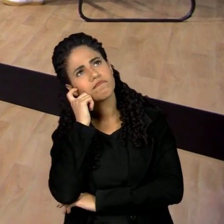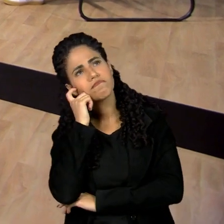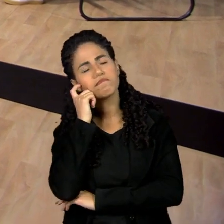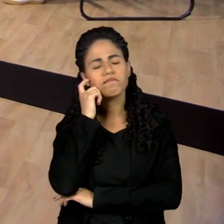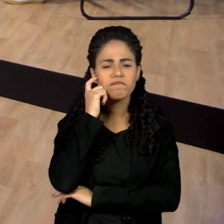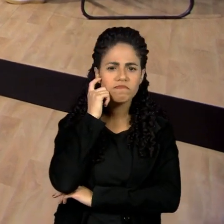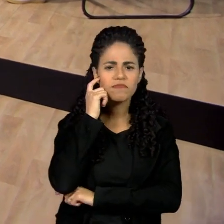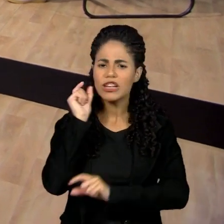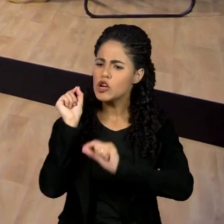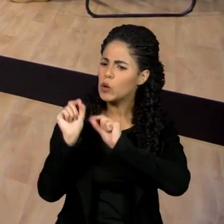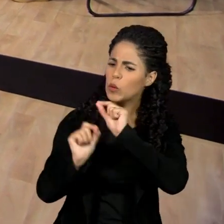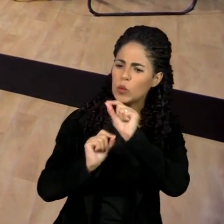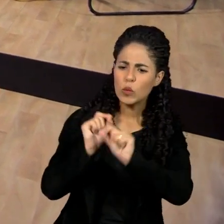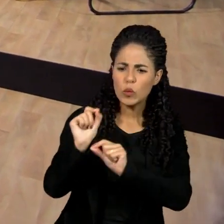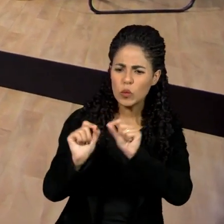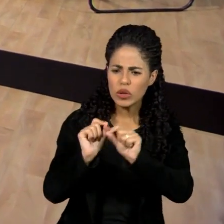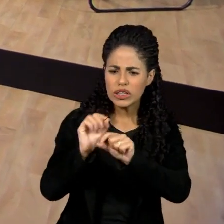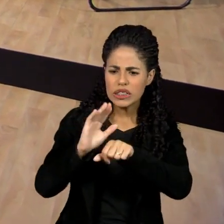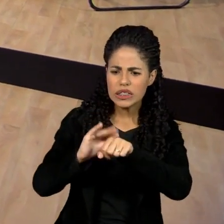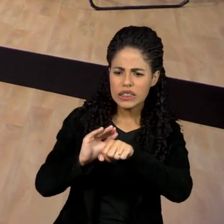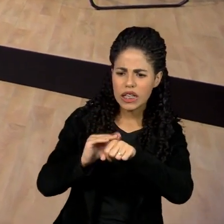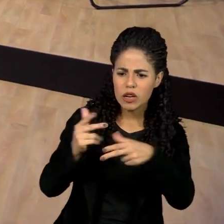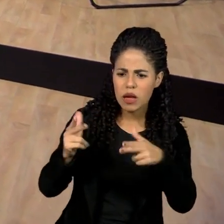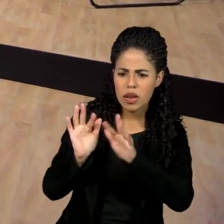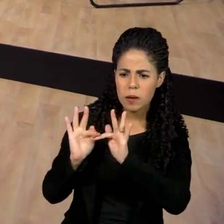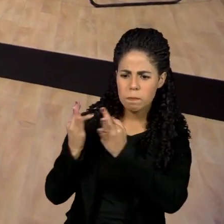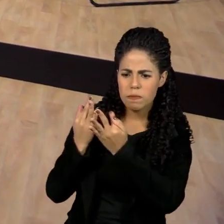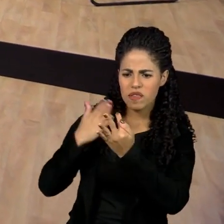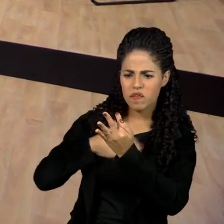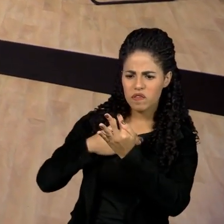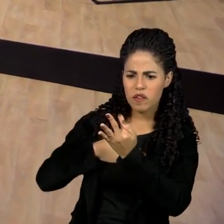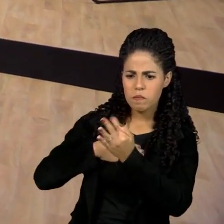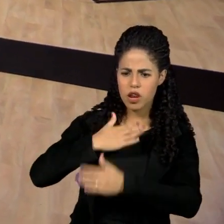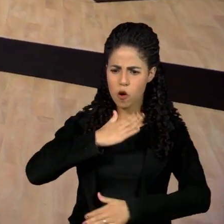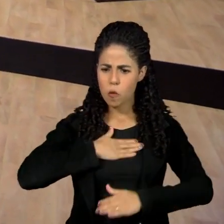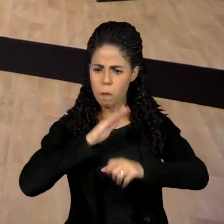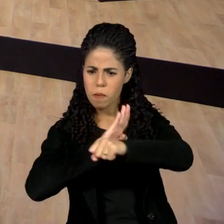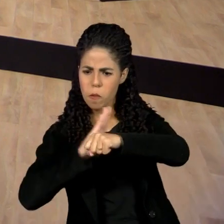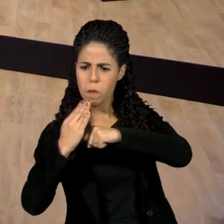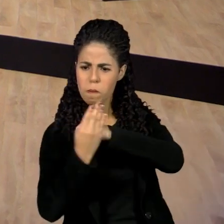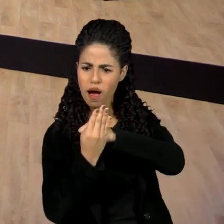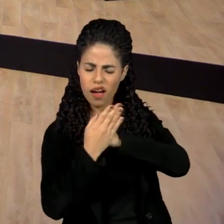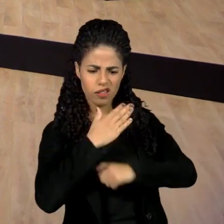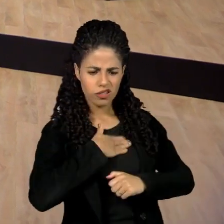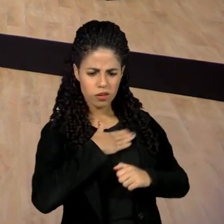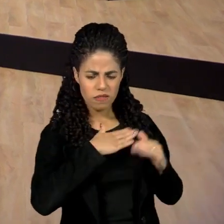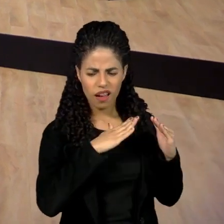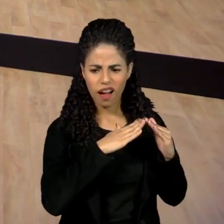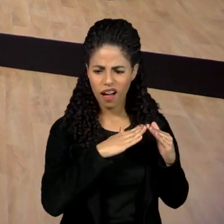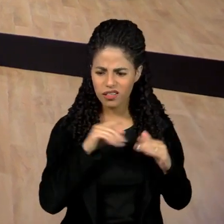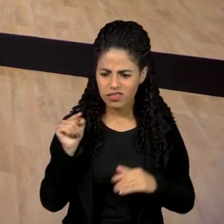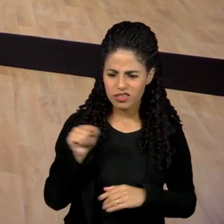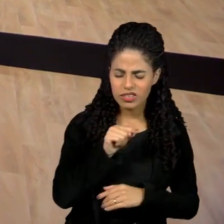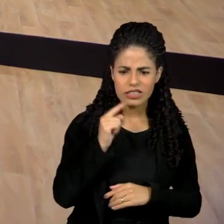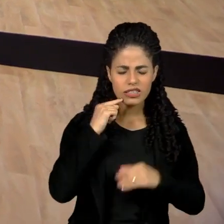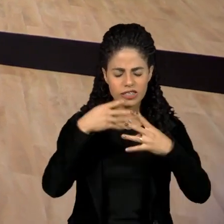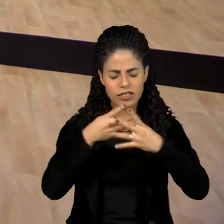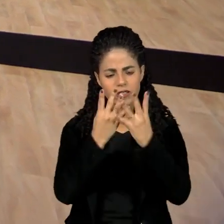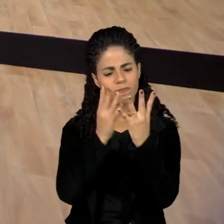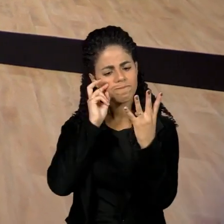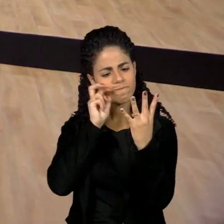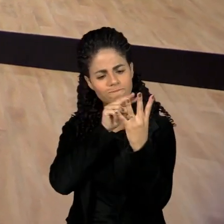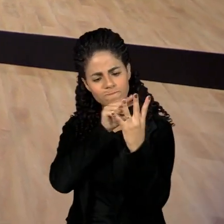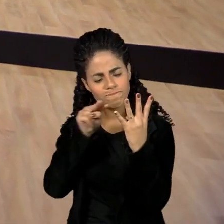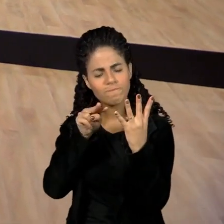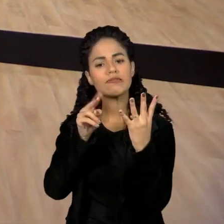né, o que da minha terra, da minha família, do meu bairro, da minha comunidade podia virar uma carta também, né? Então, isso é uma atividade que eu sugiro